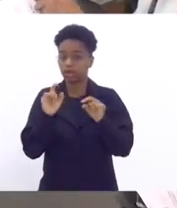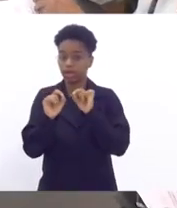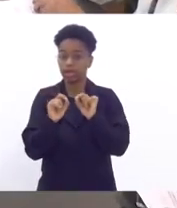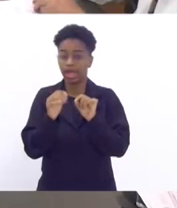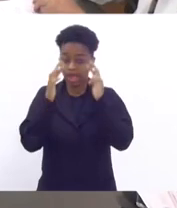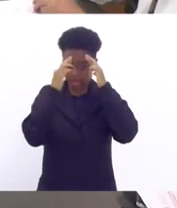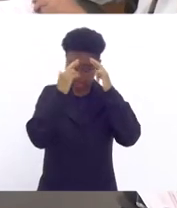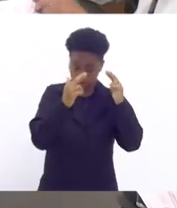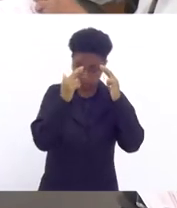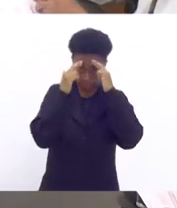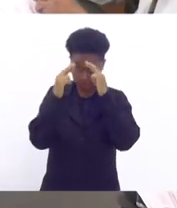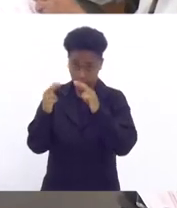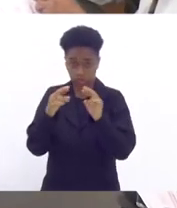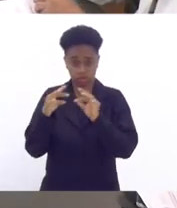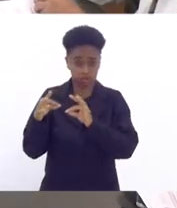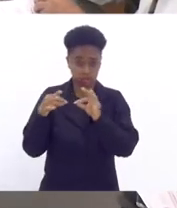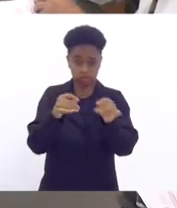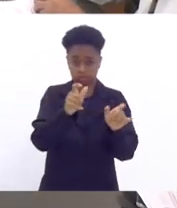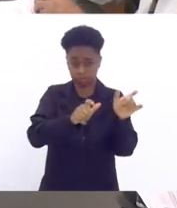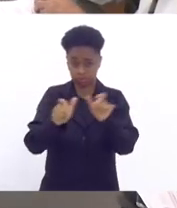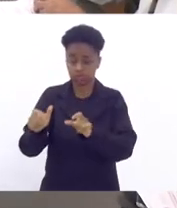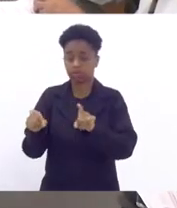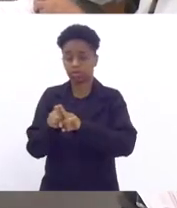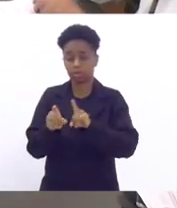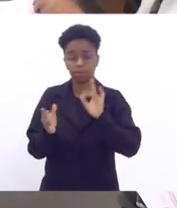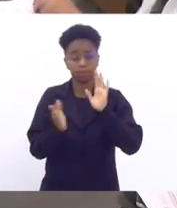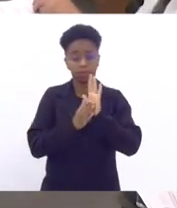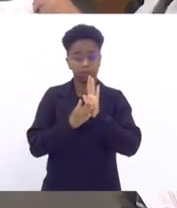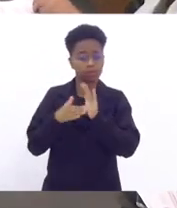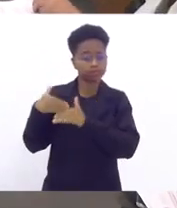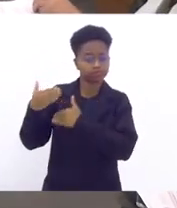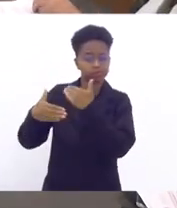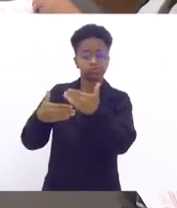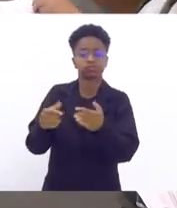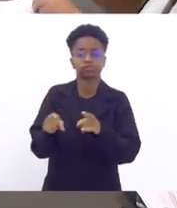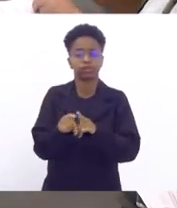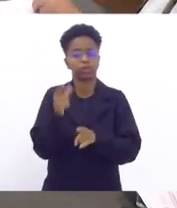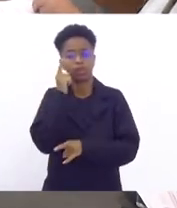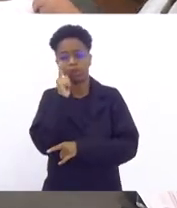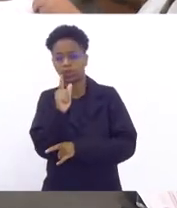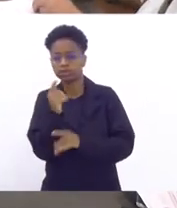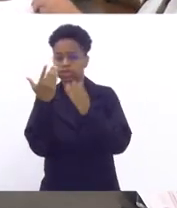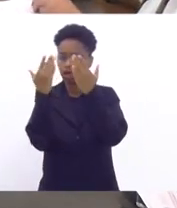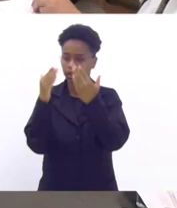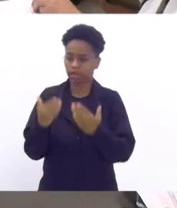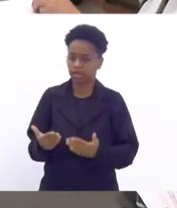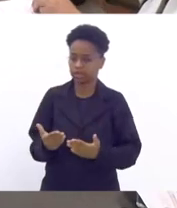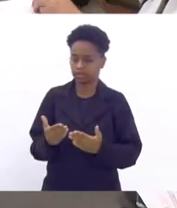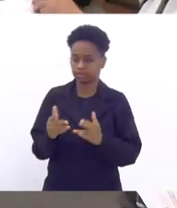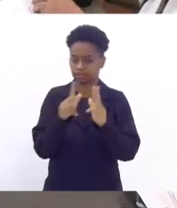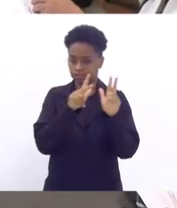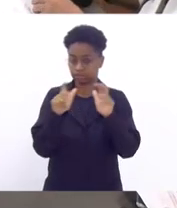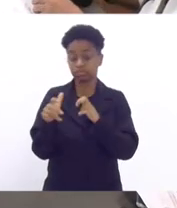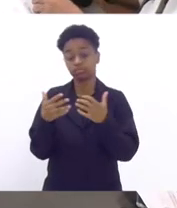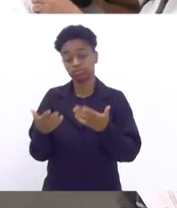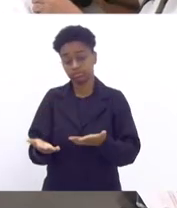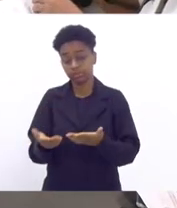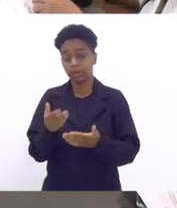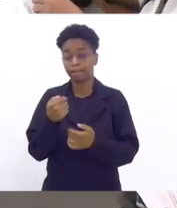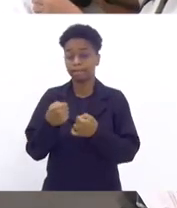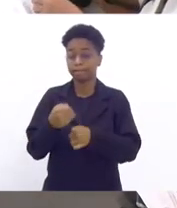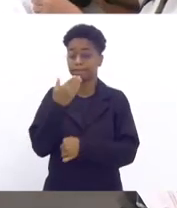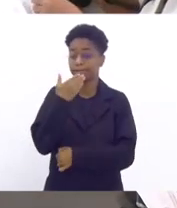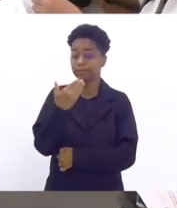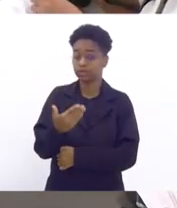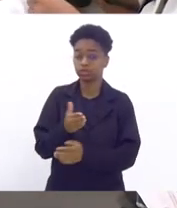mandatos e fazer com que as proposições avançam e a gente consiga Rever essa questão E aí nesse mesmo esforço é solicitar a publicação